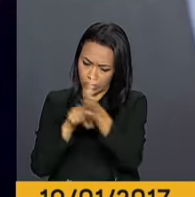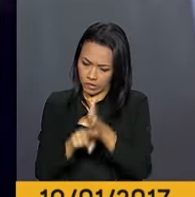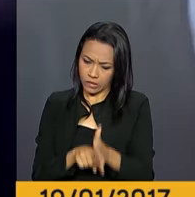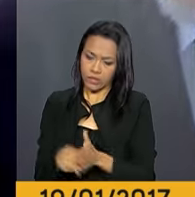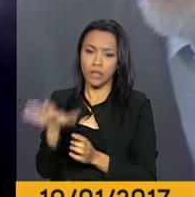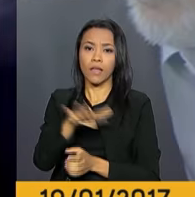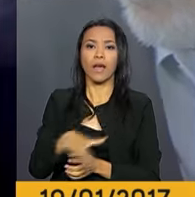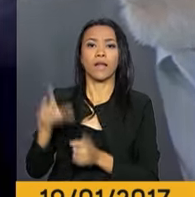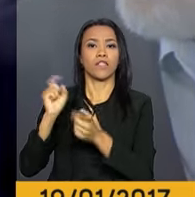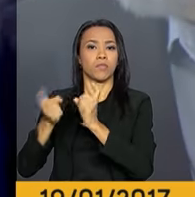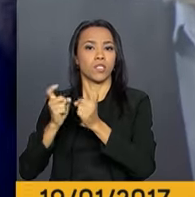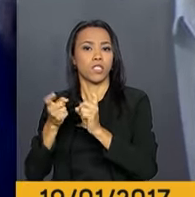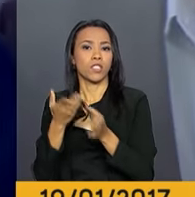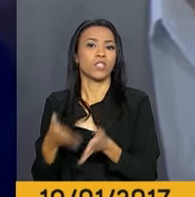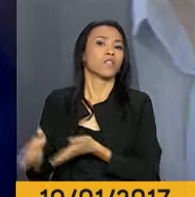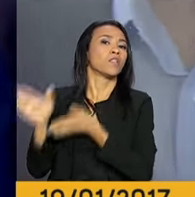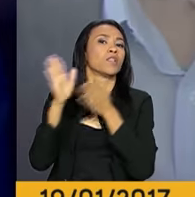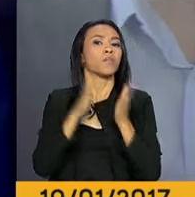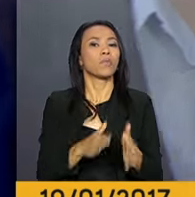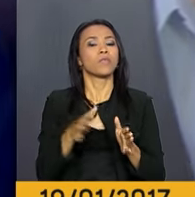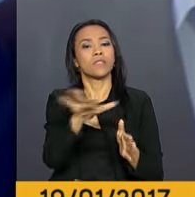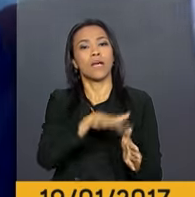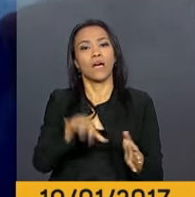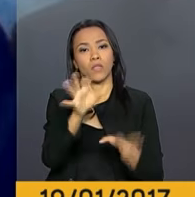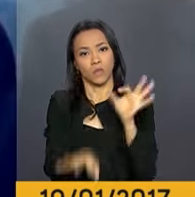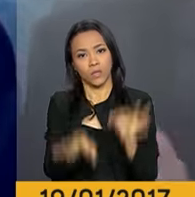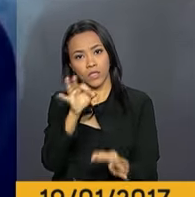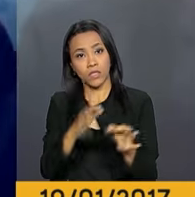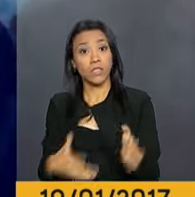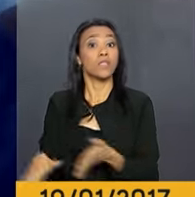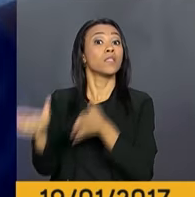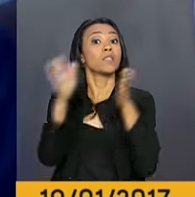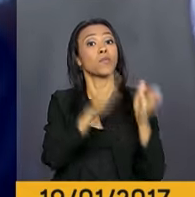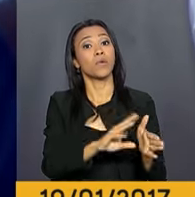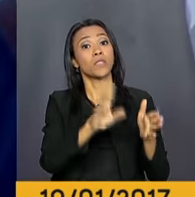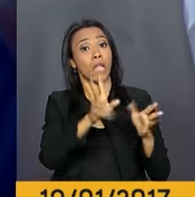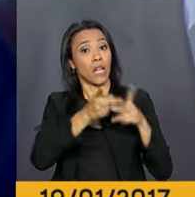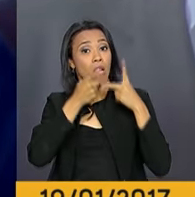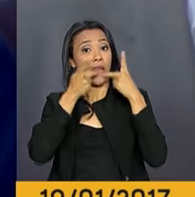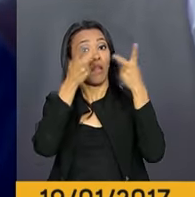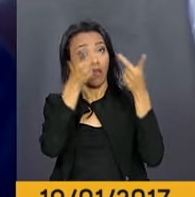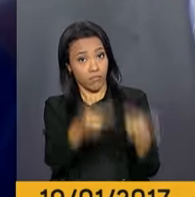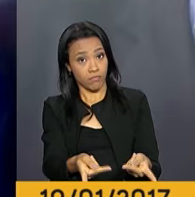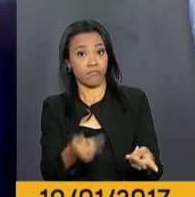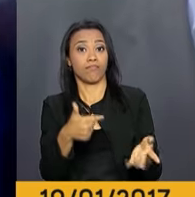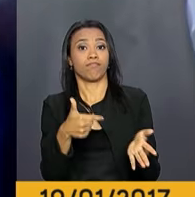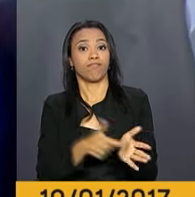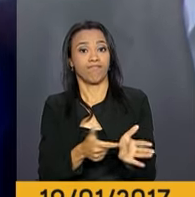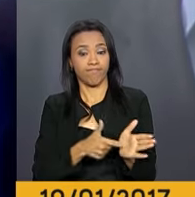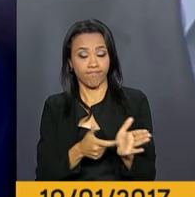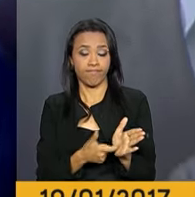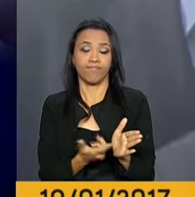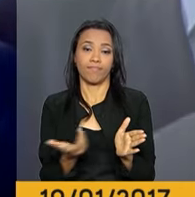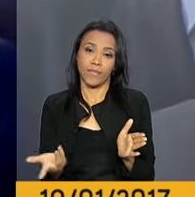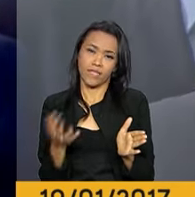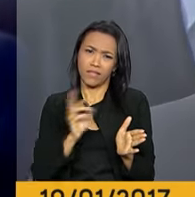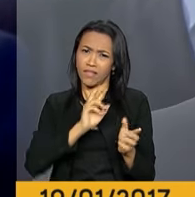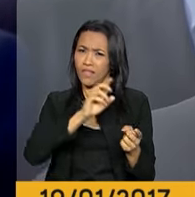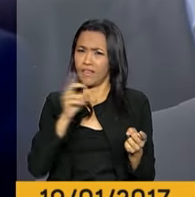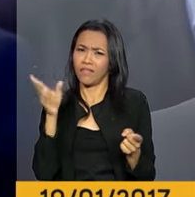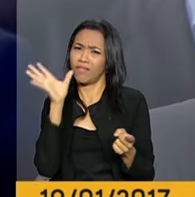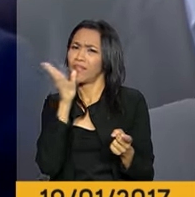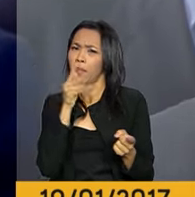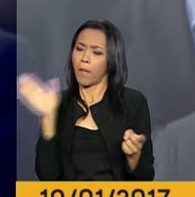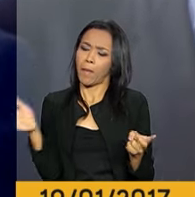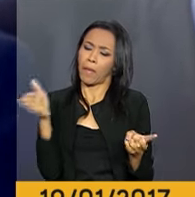área administrativa, depois na área judicial e depois até da denúncia, recebida ou não, pelo Poder Judiciário. Então, tem um longo caminho